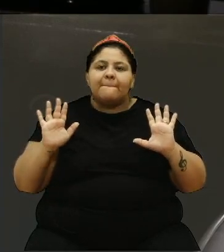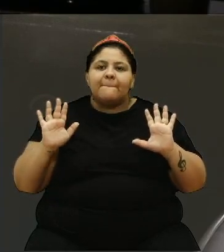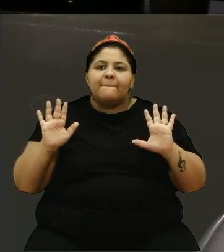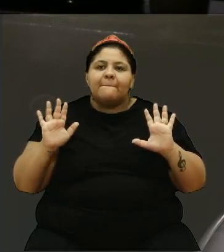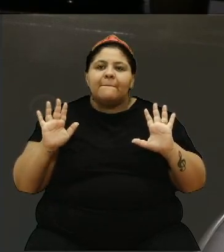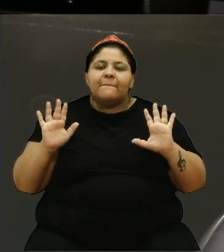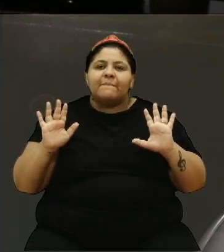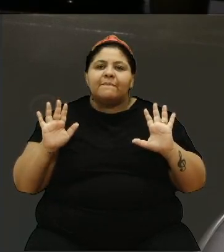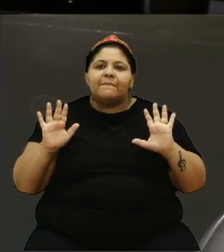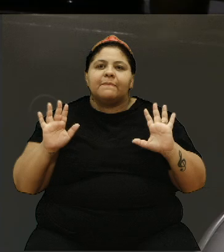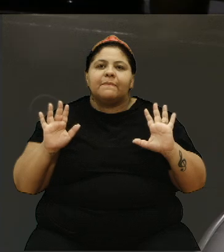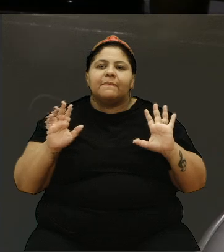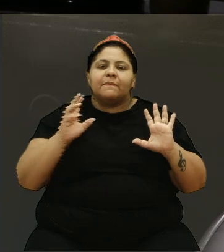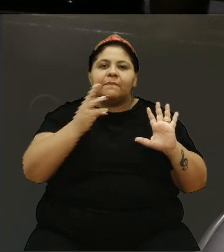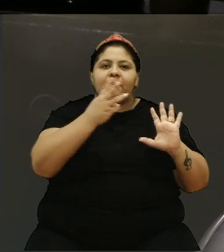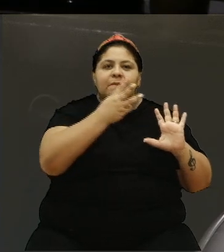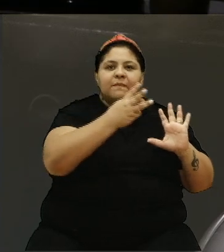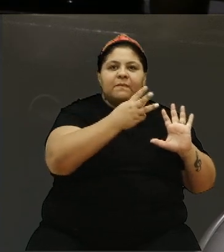de R$